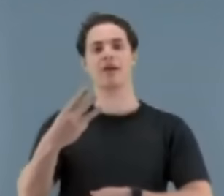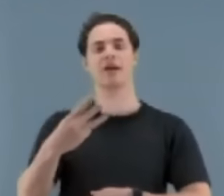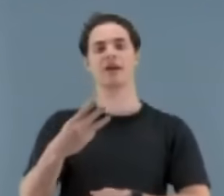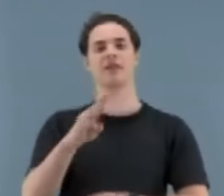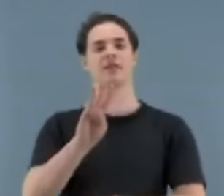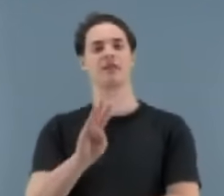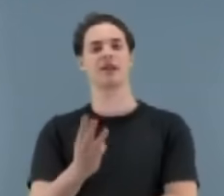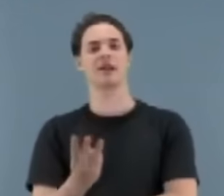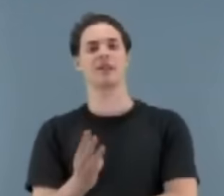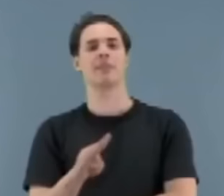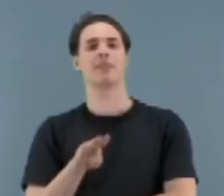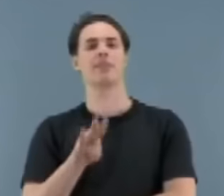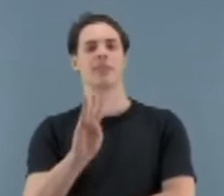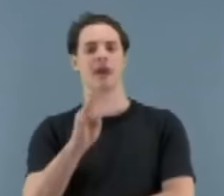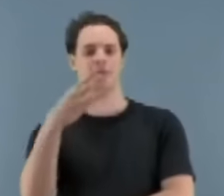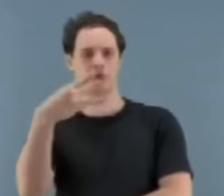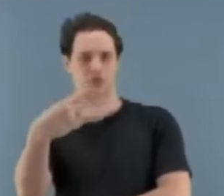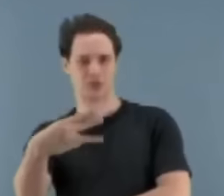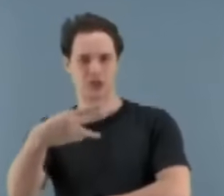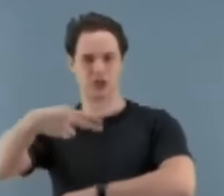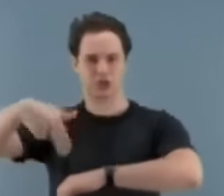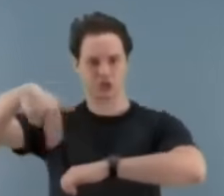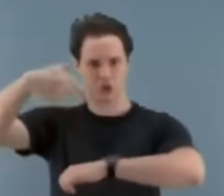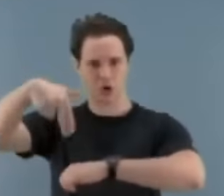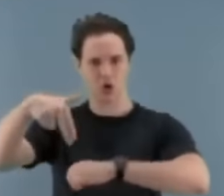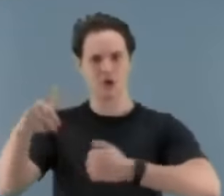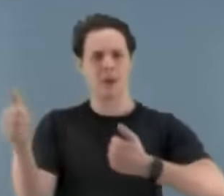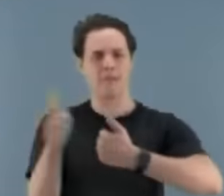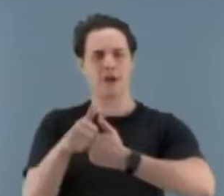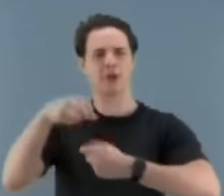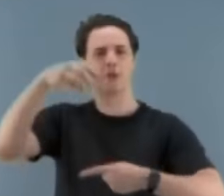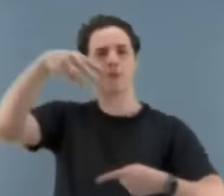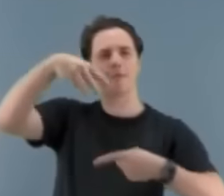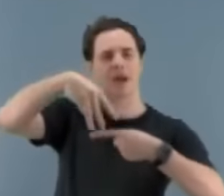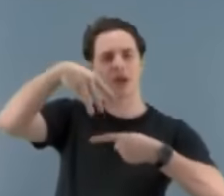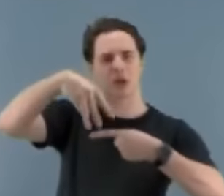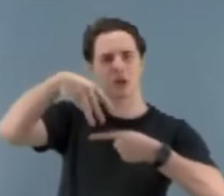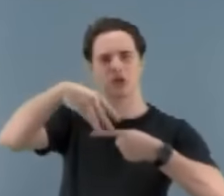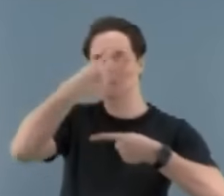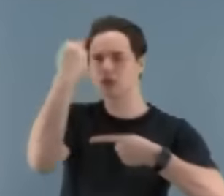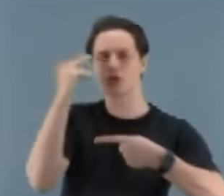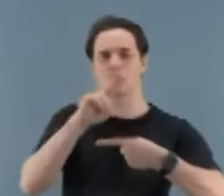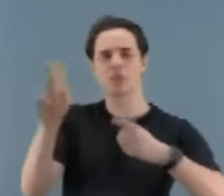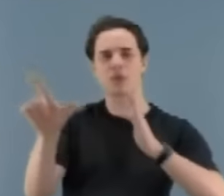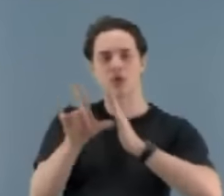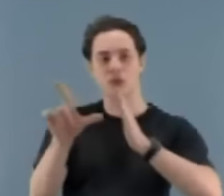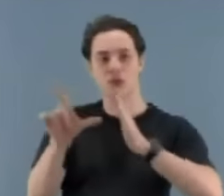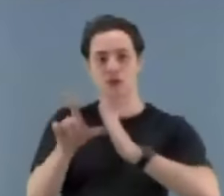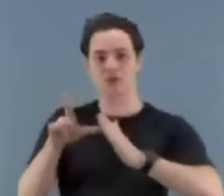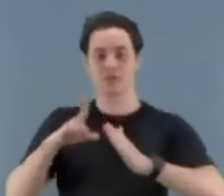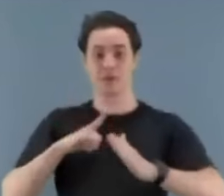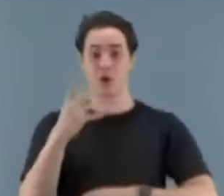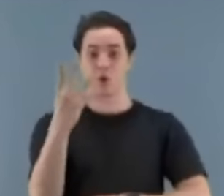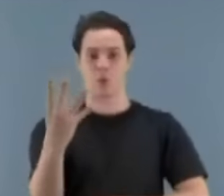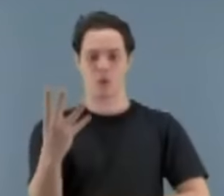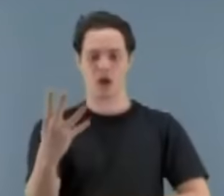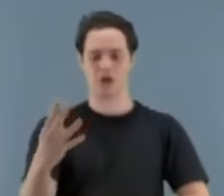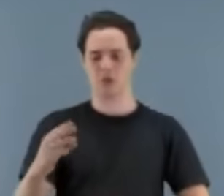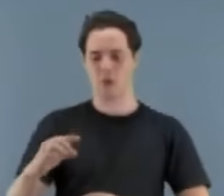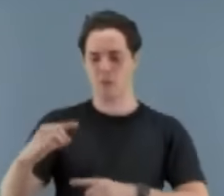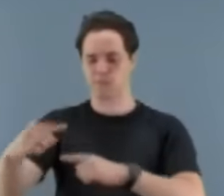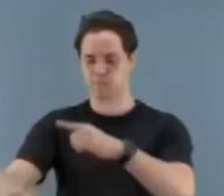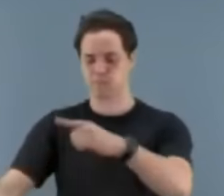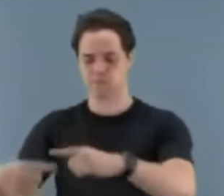próximo ao McDonald's, eu não lembro o nome da loja, está no meu cartão de crédito lá. Os 4 pneus com mais as coisas